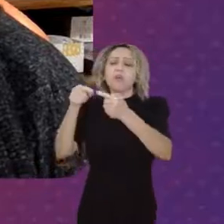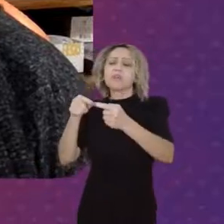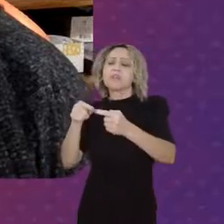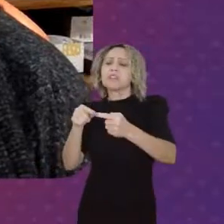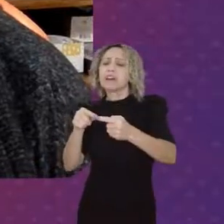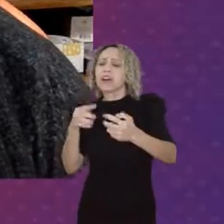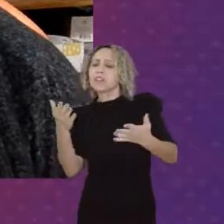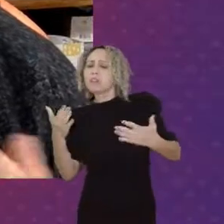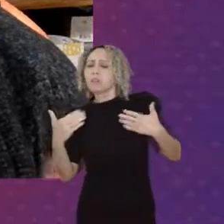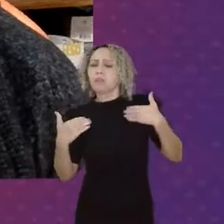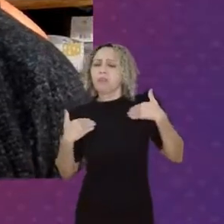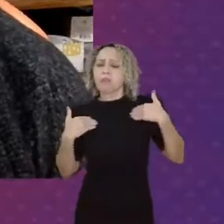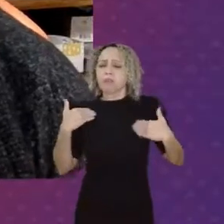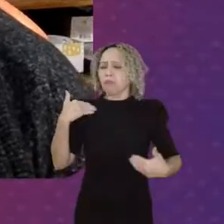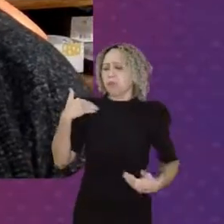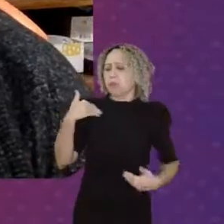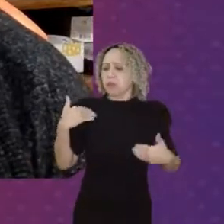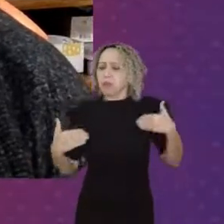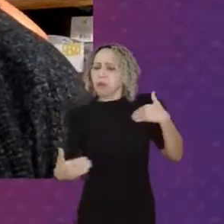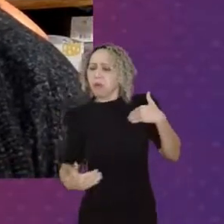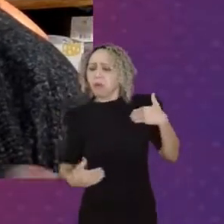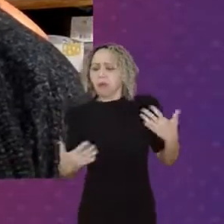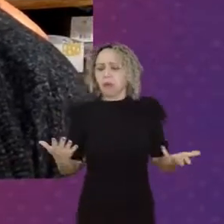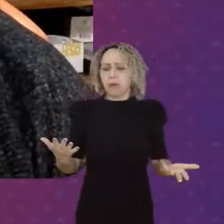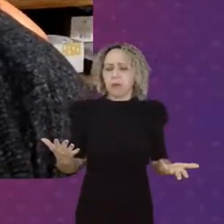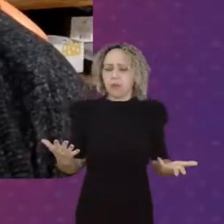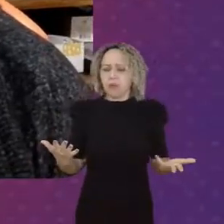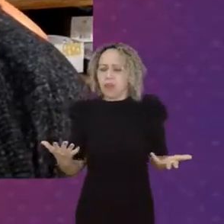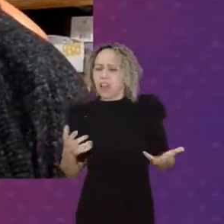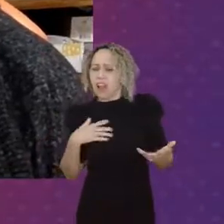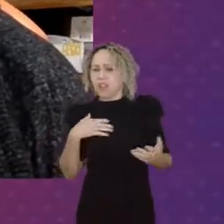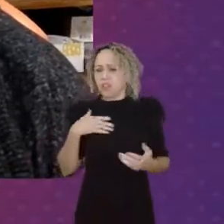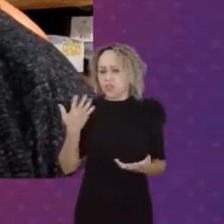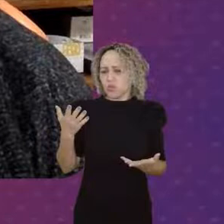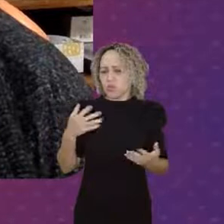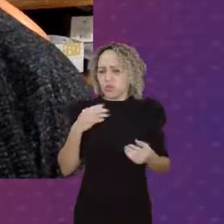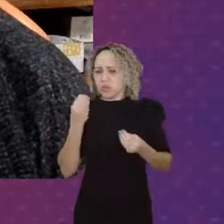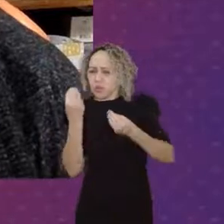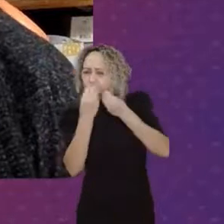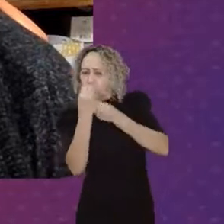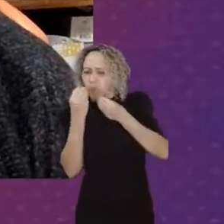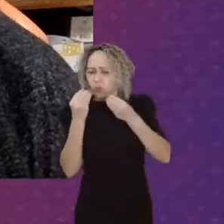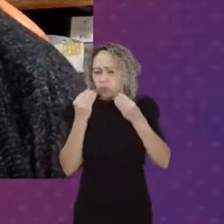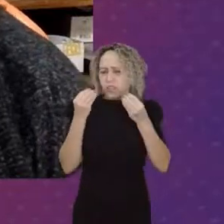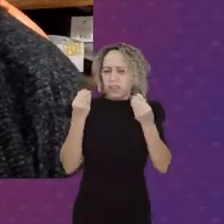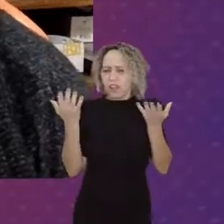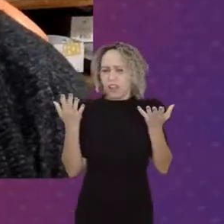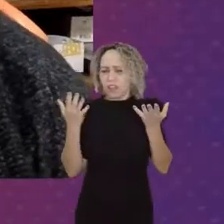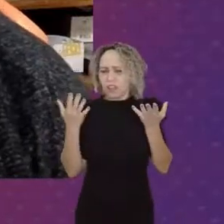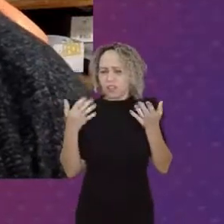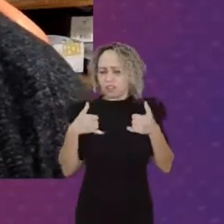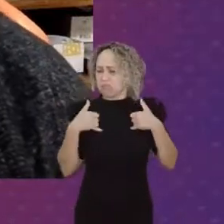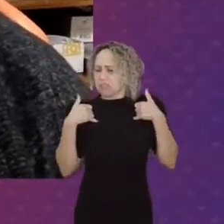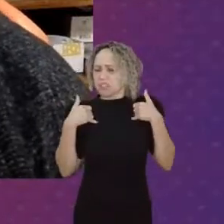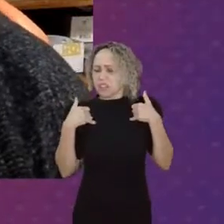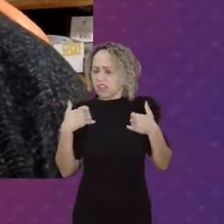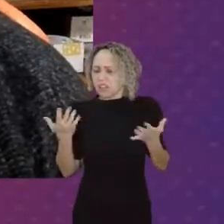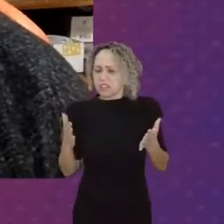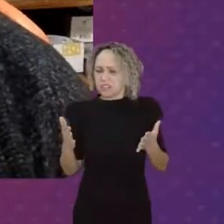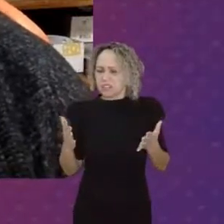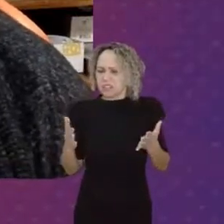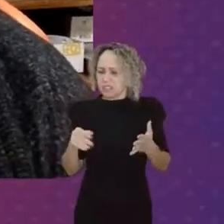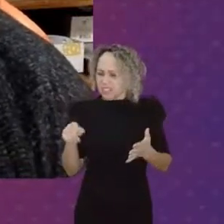está relacionada à forma do seu corpo, à sua vaidade, que não comprometem em